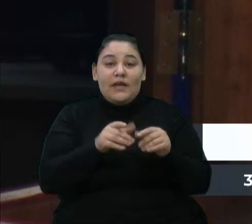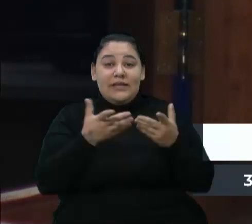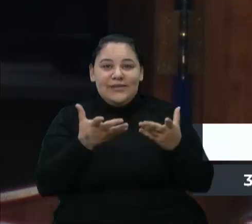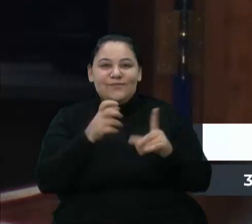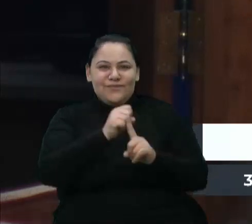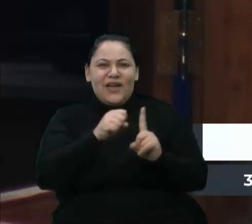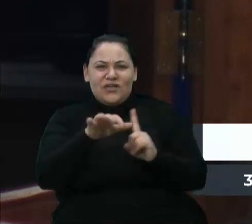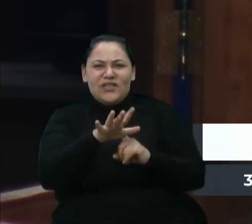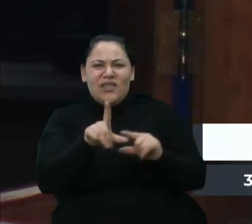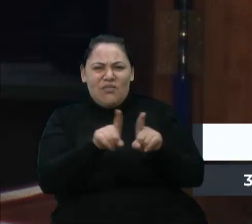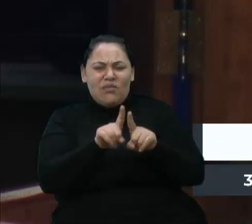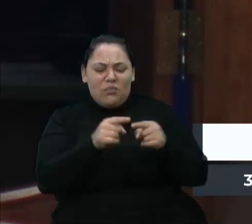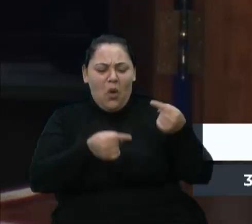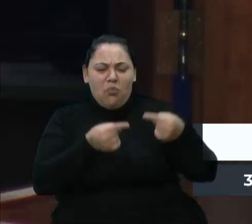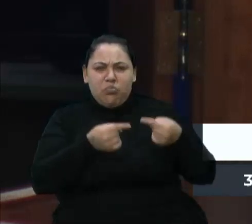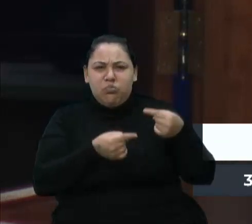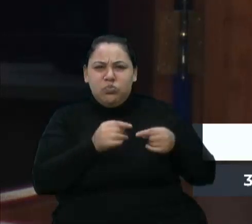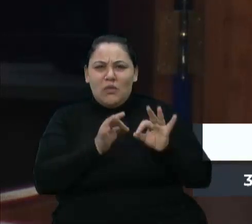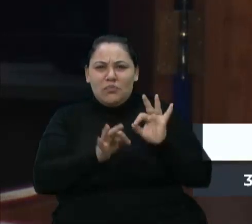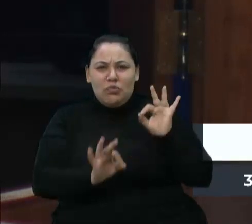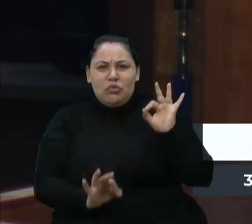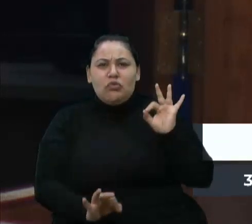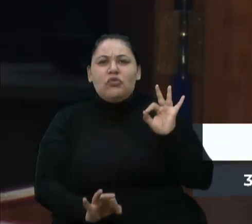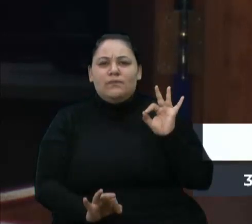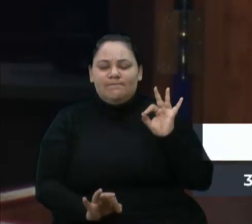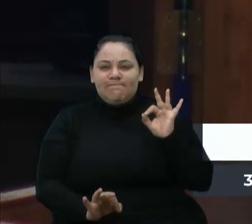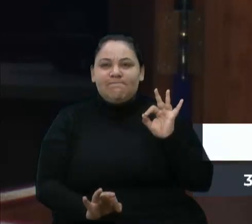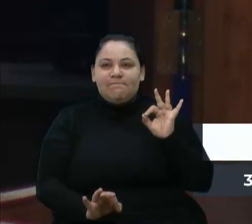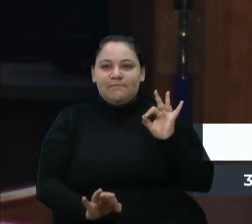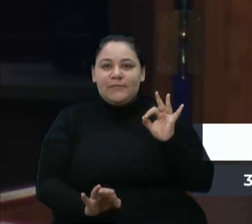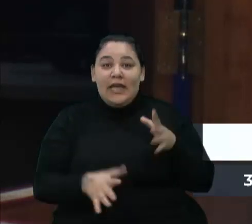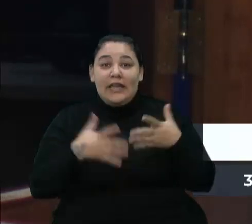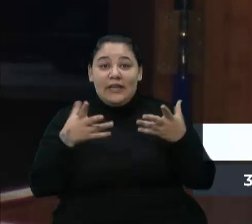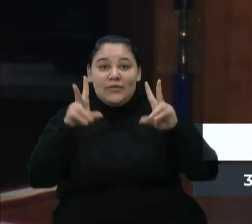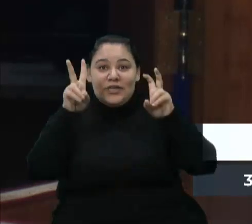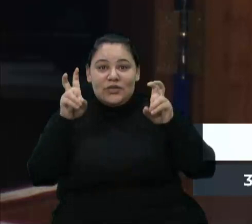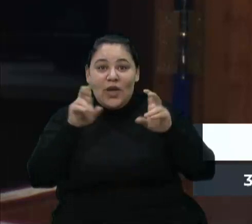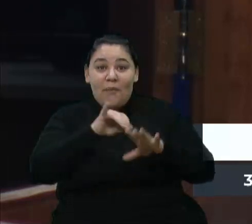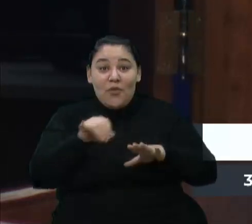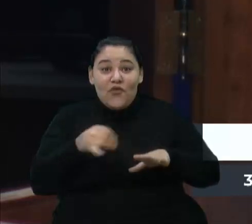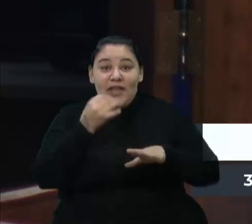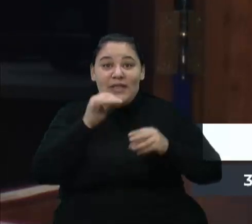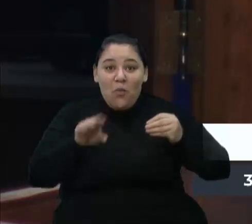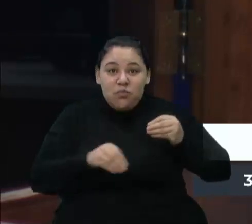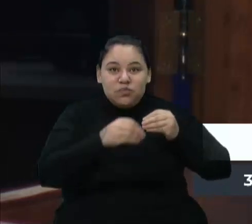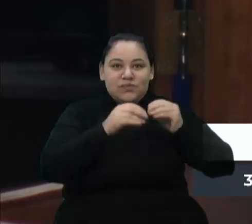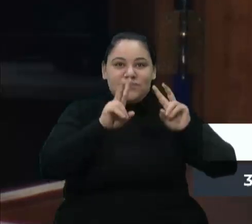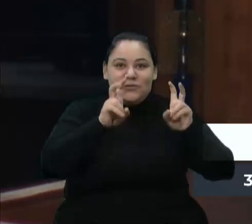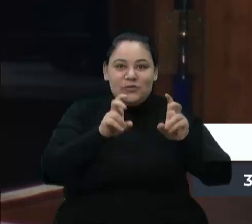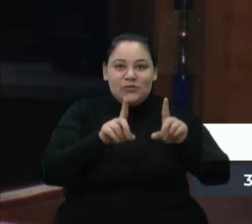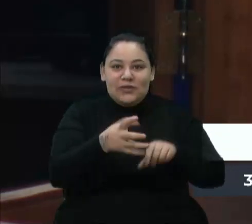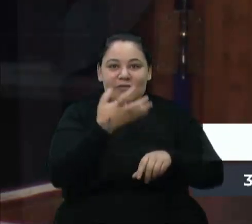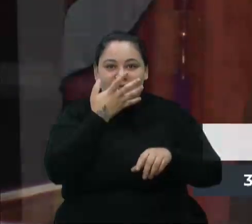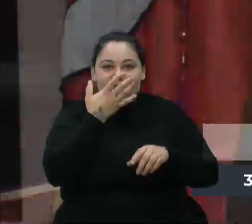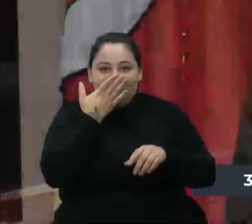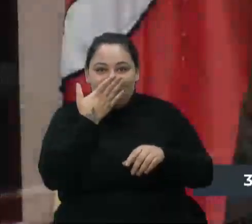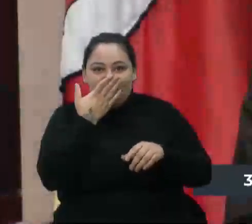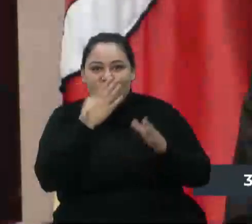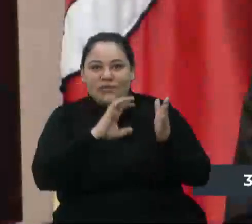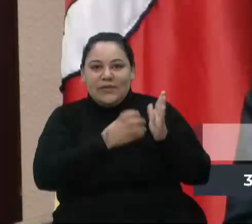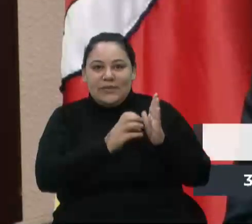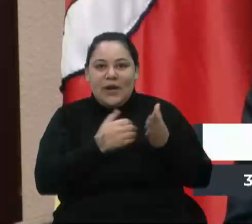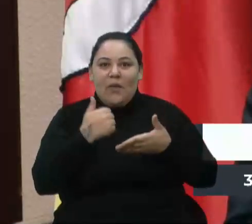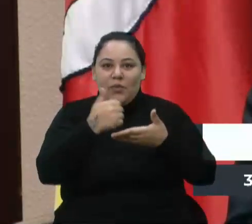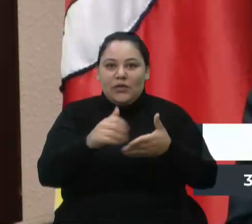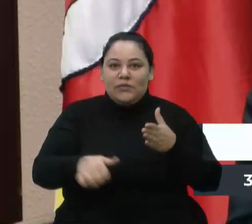sociedade também discutiu bastante. Então, essa onda, aproveitando essa onda aí, da Frente Parlamentar em Defesa